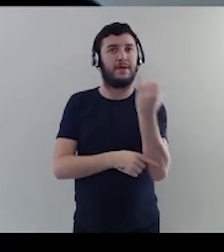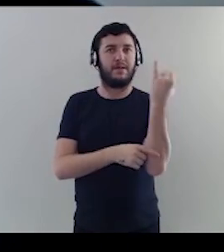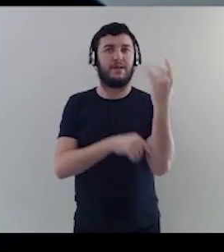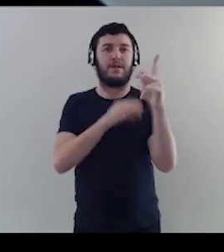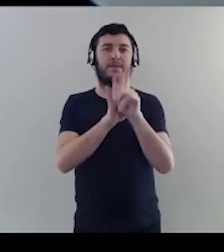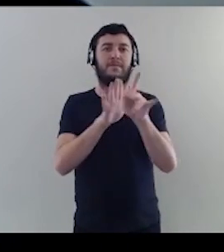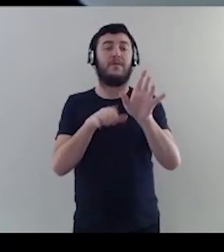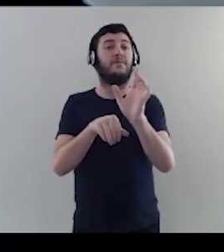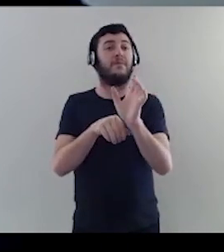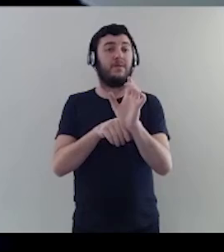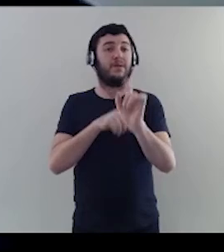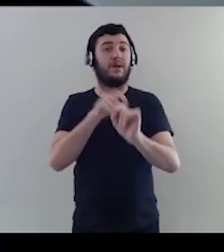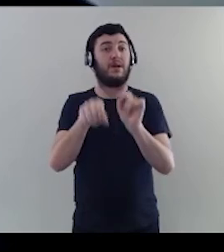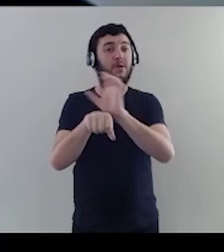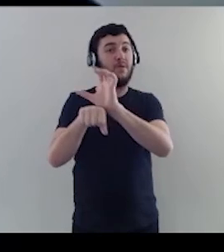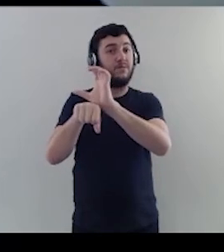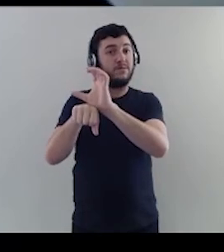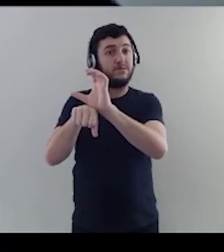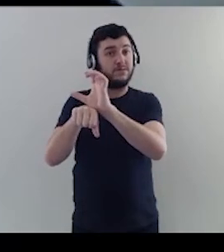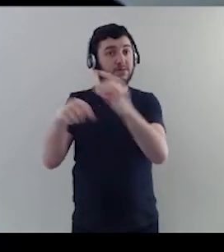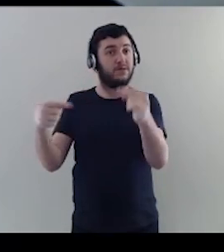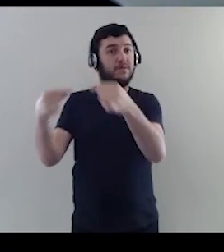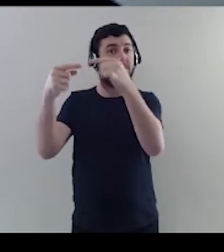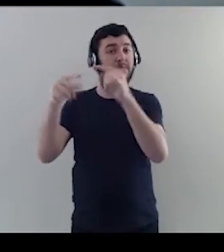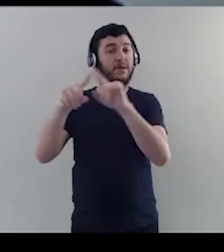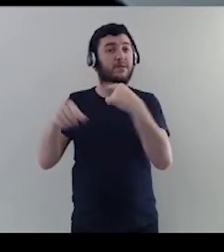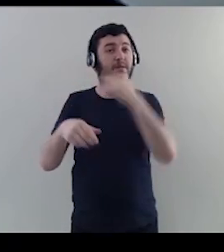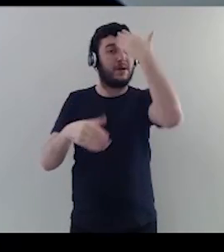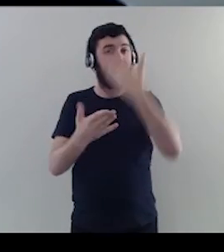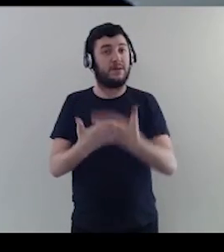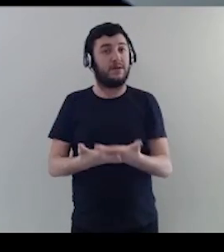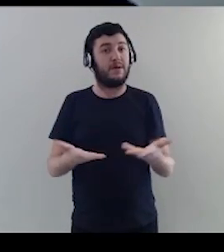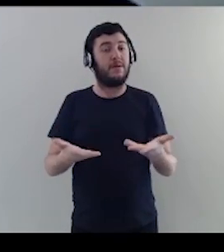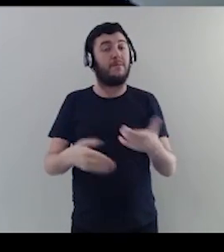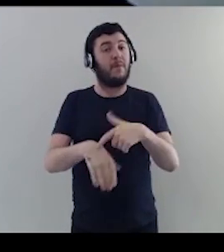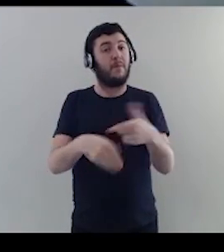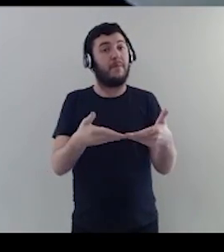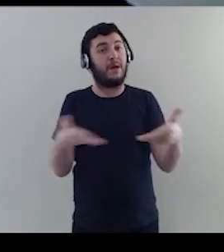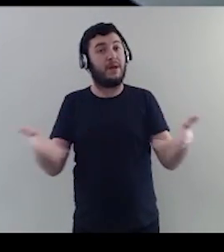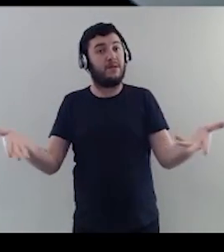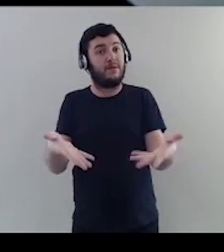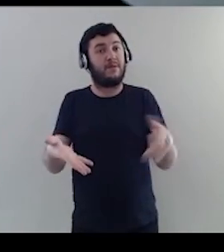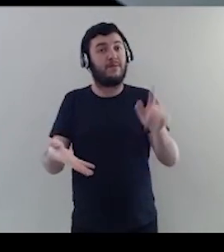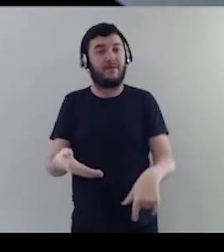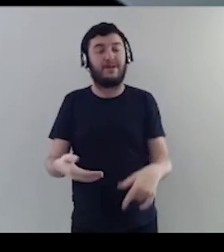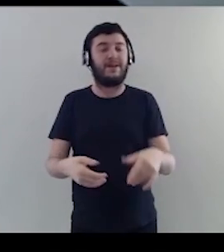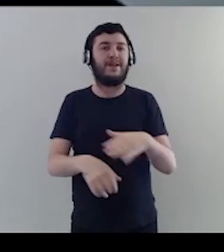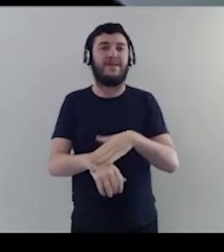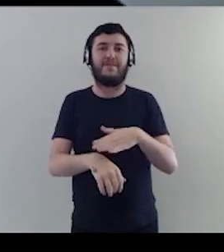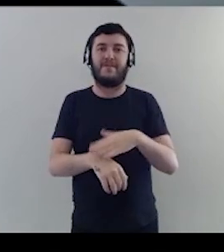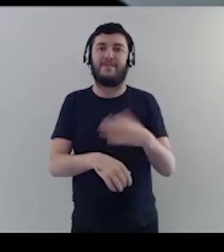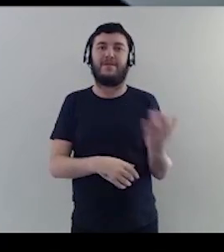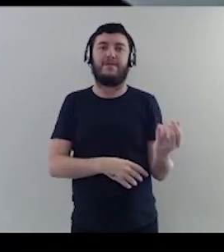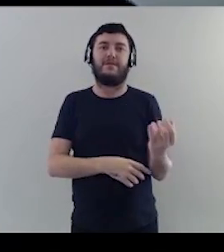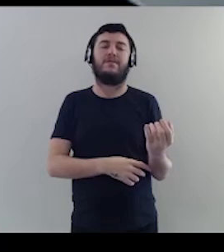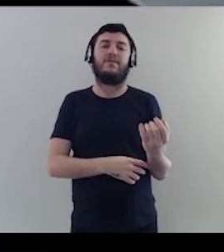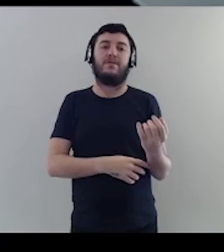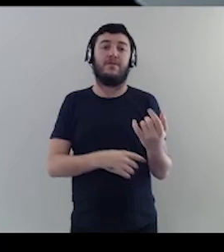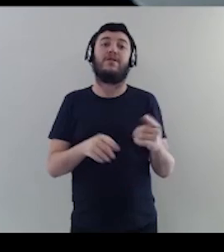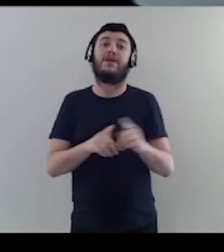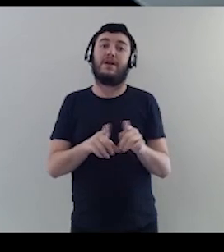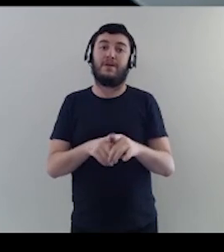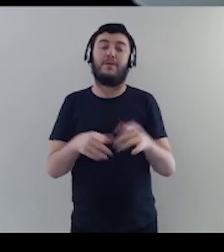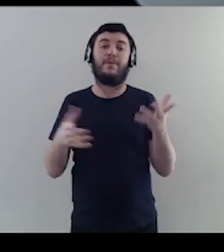constitucionalismo, em que acreditamos, neste período que é um tempo de todos os perigos. Muito obrigado pela vossa atenção e desculpem